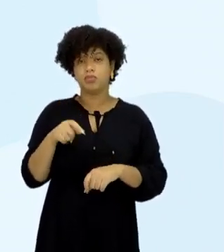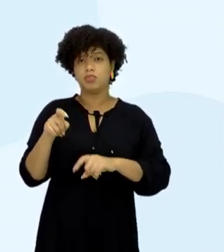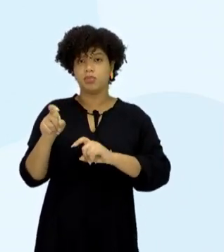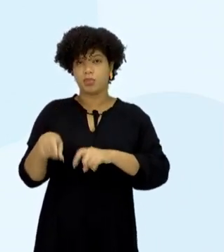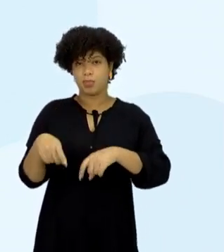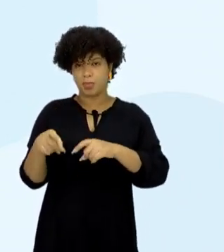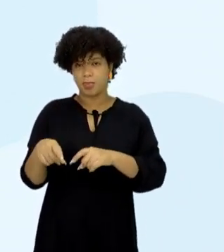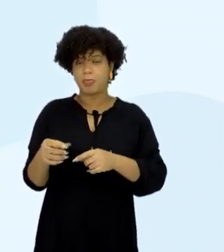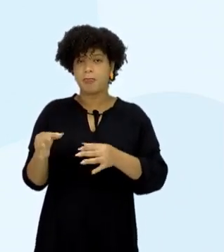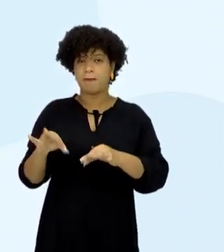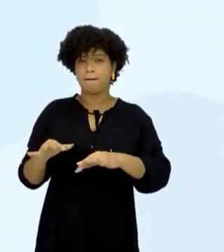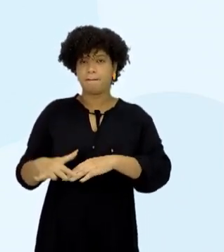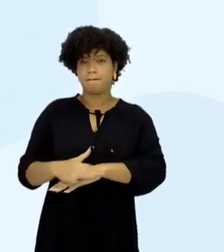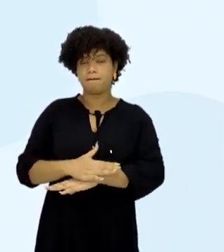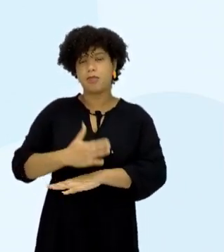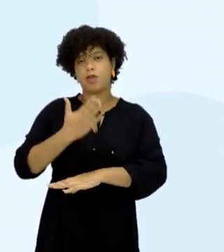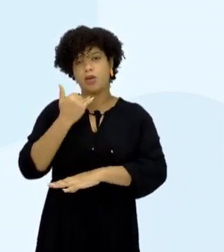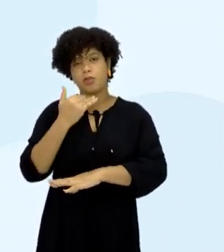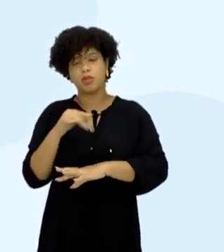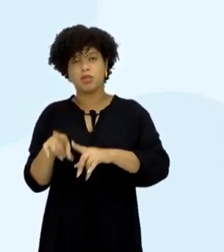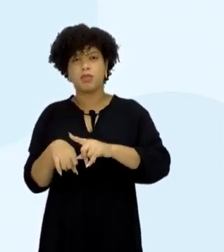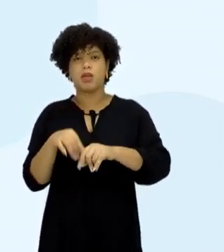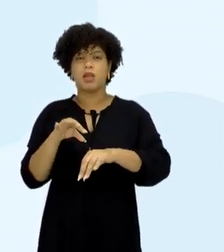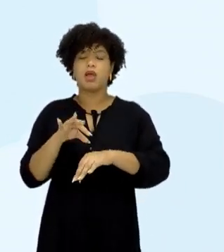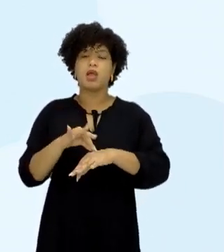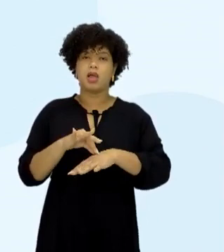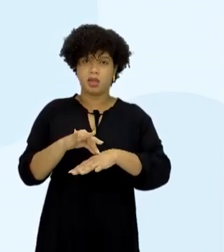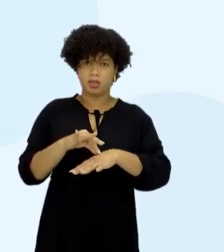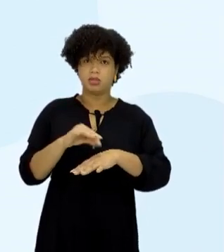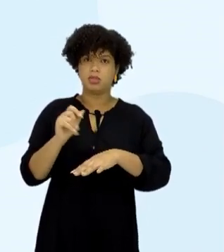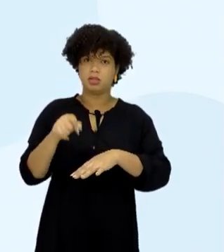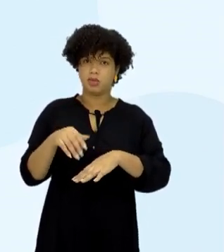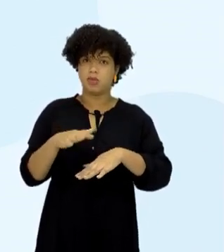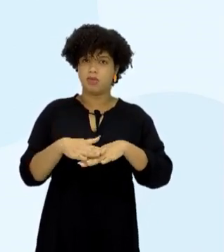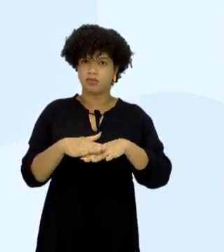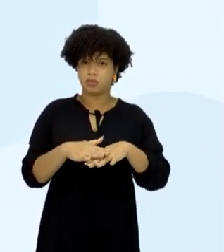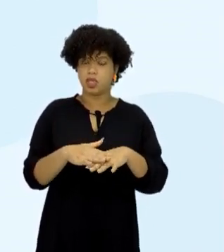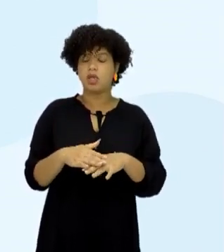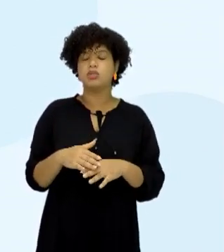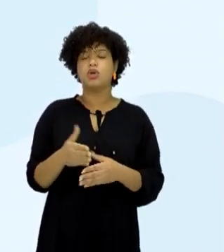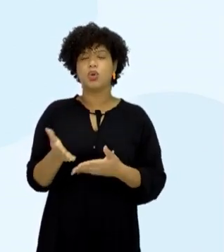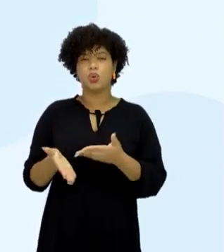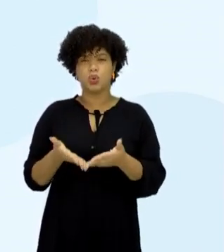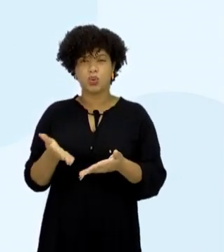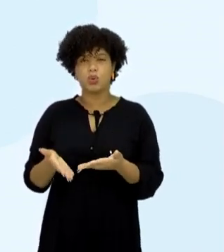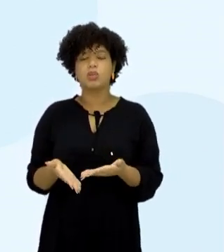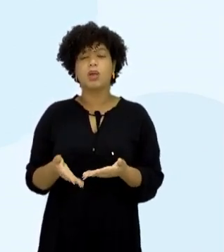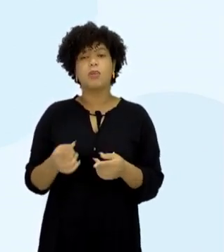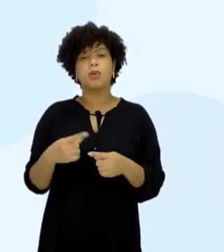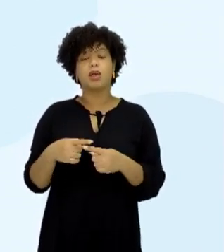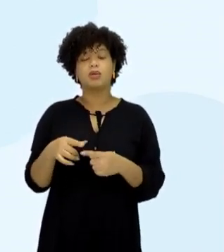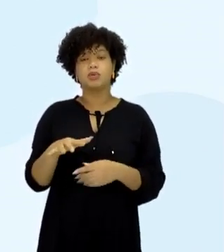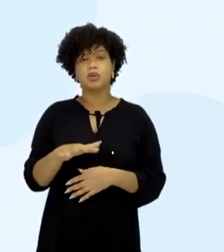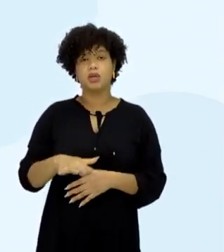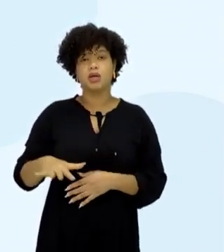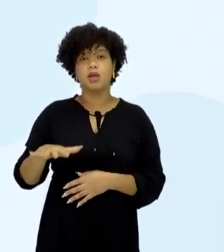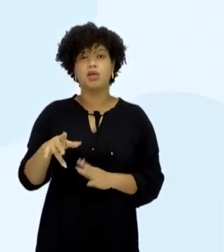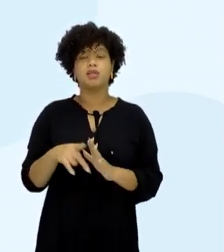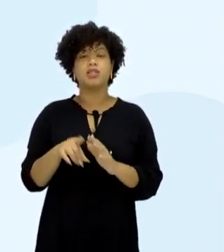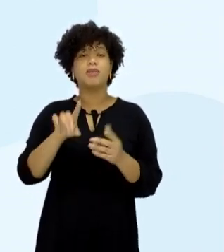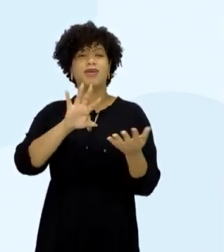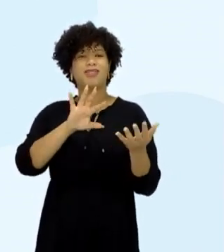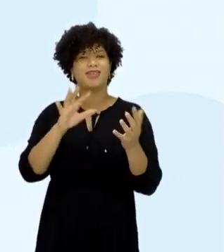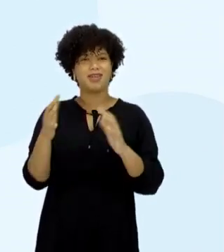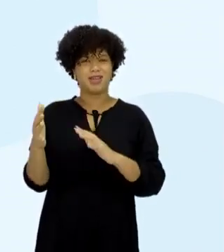né, tanto alimentos como carne, né, e outros com menores condições pelos aspectos físicos dos seus respectivos